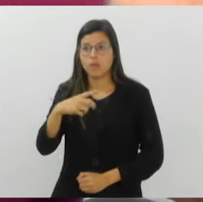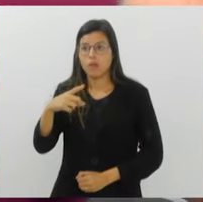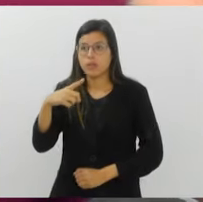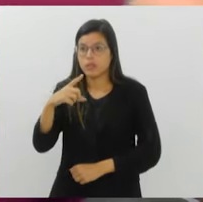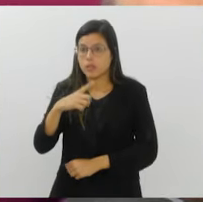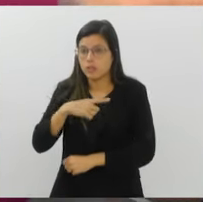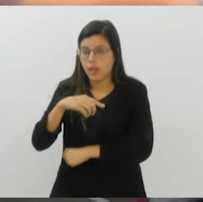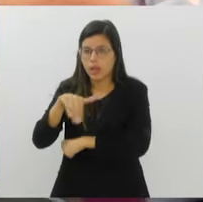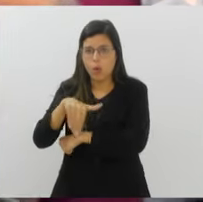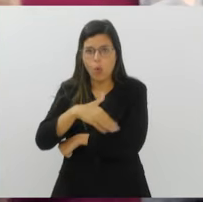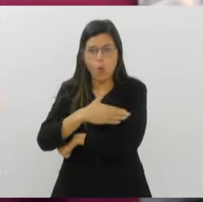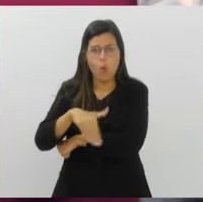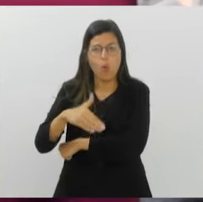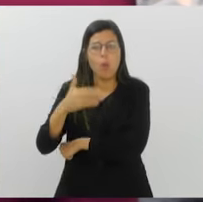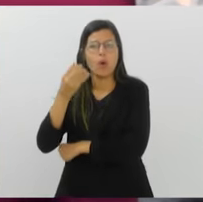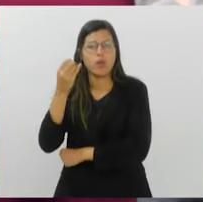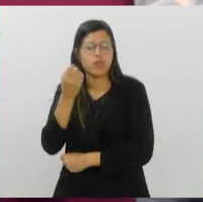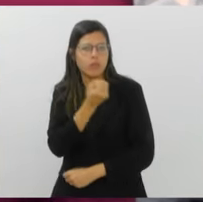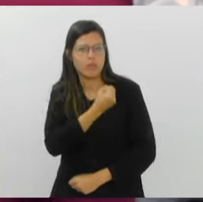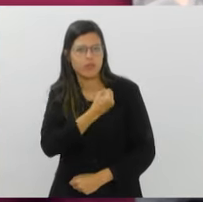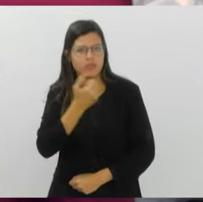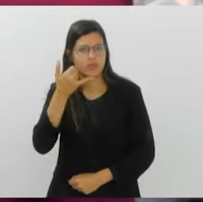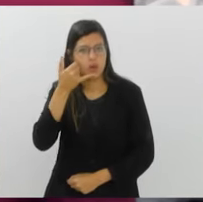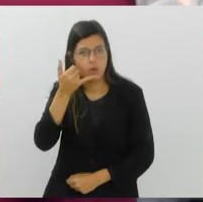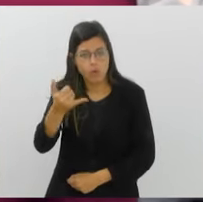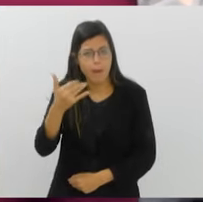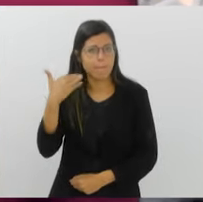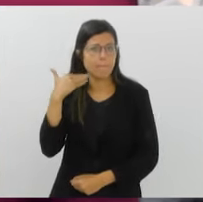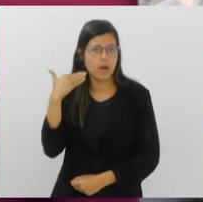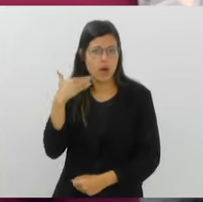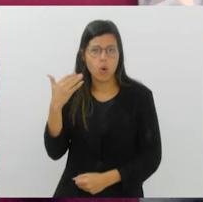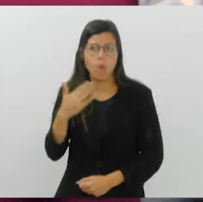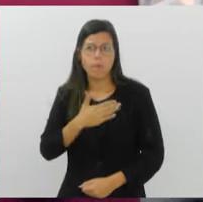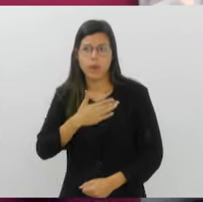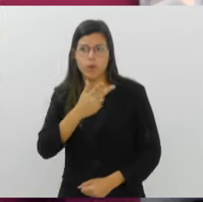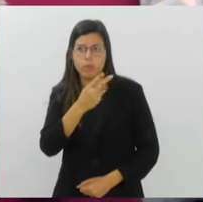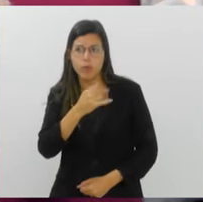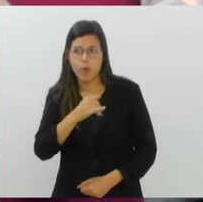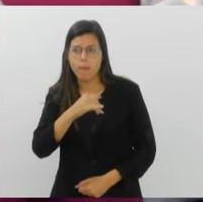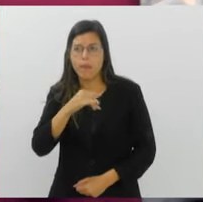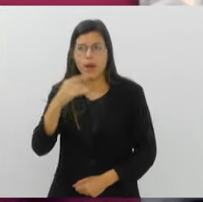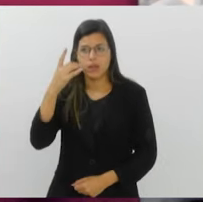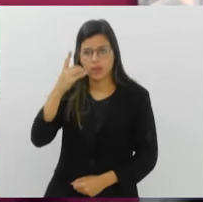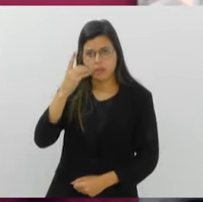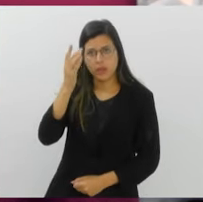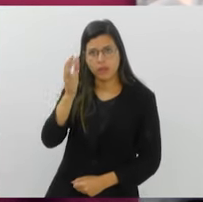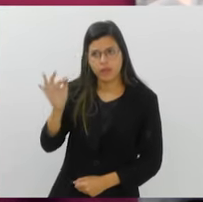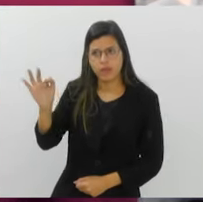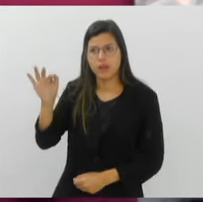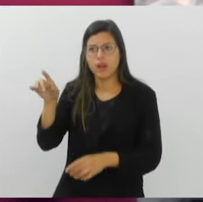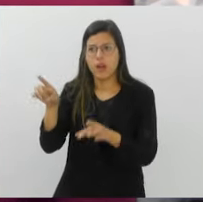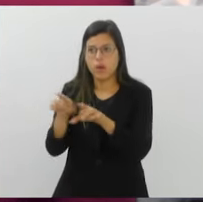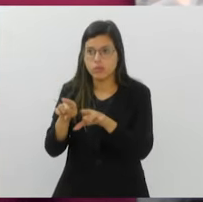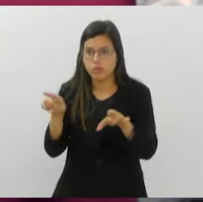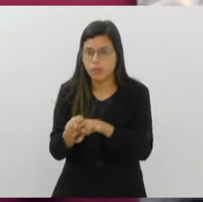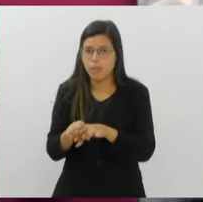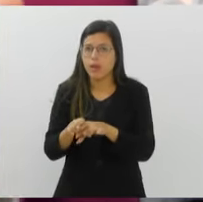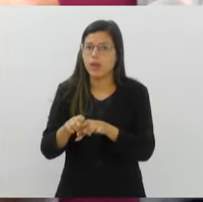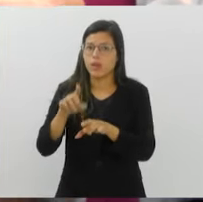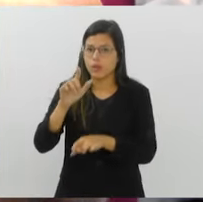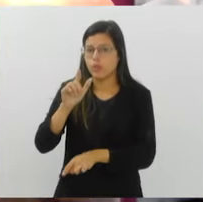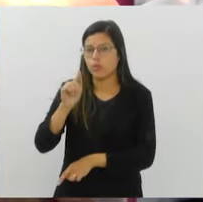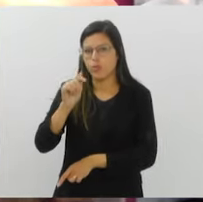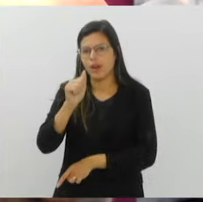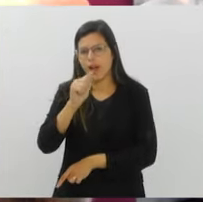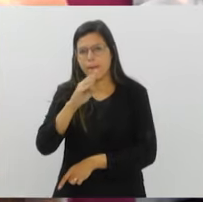endereços, telefone, dados bancários, meu, do meu pai, deputado federal Roberto Monteiro, do meu irmão Gabriel Monteiro, de toda a minha família,